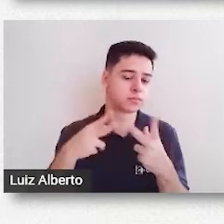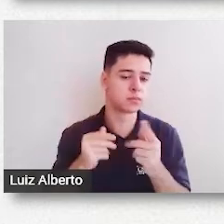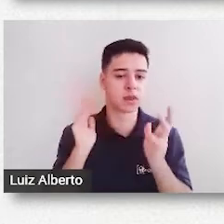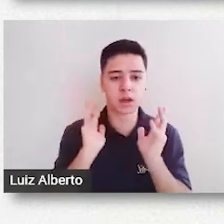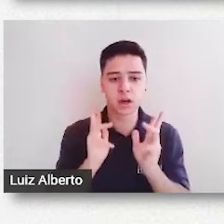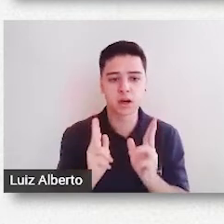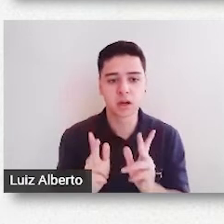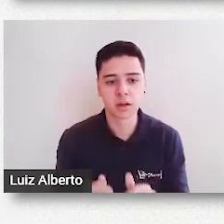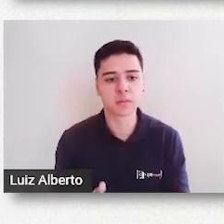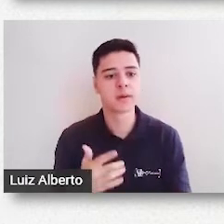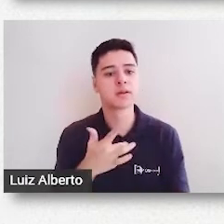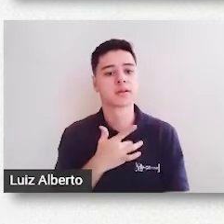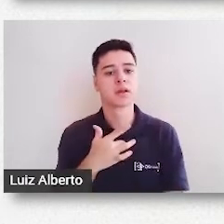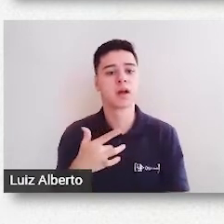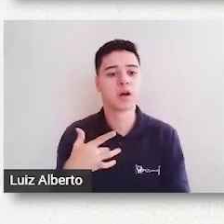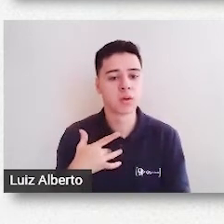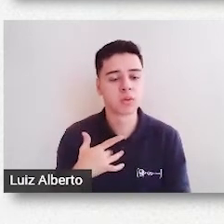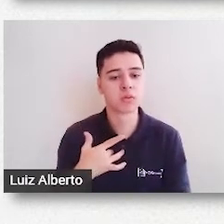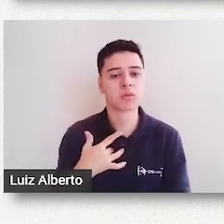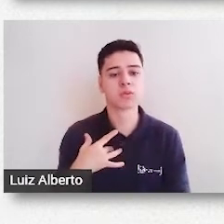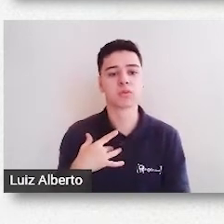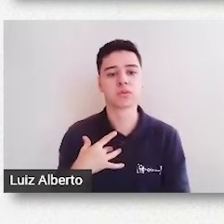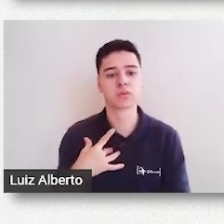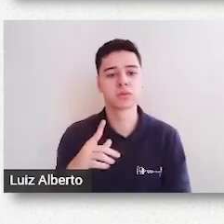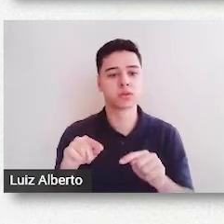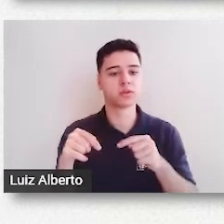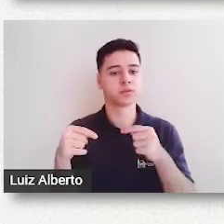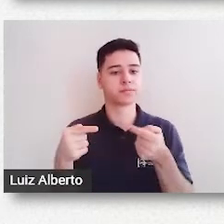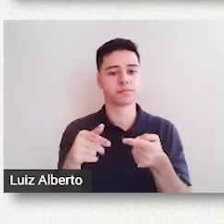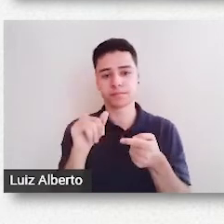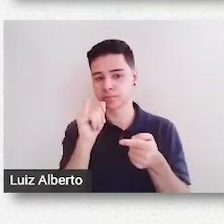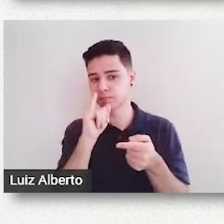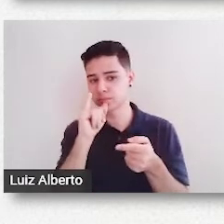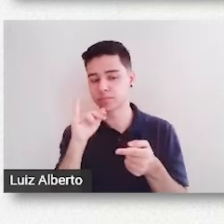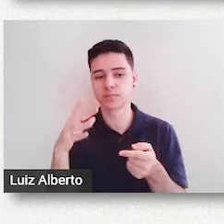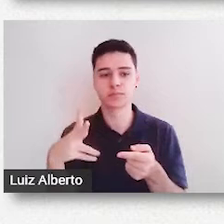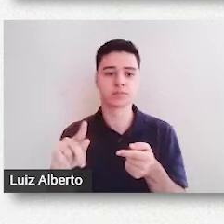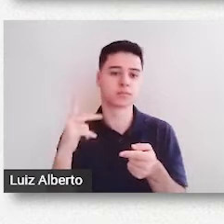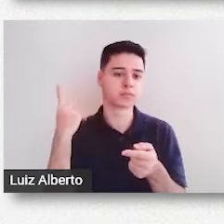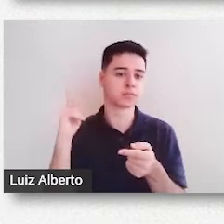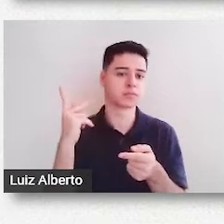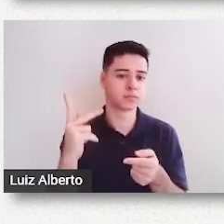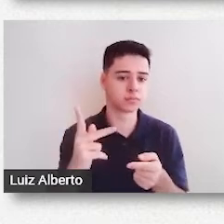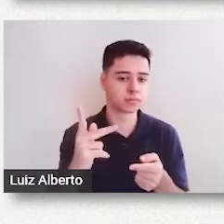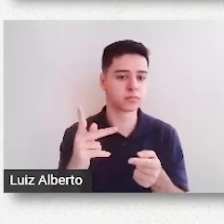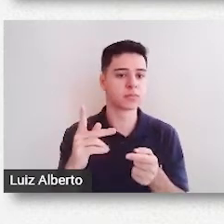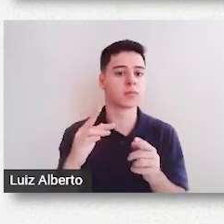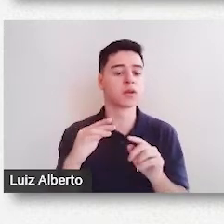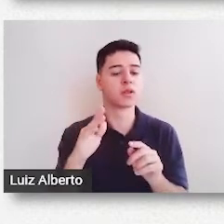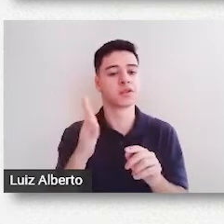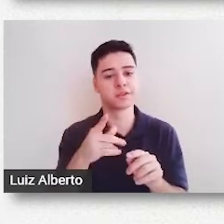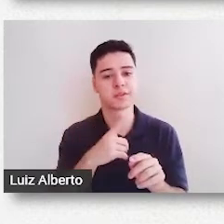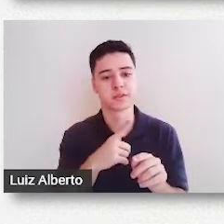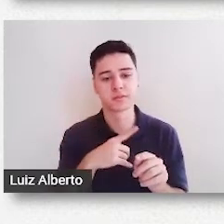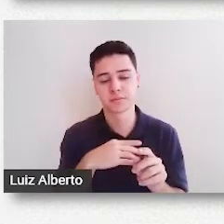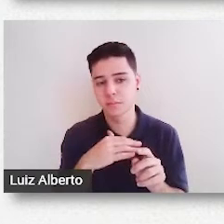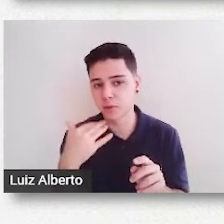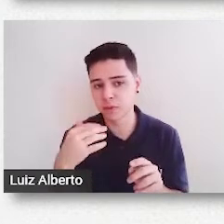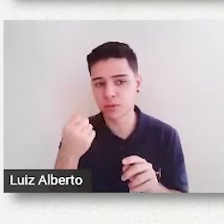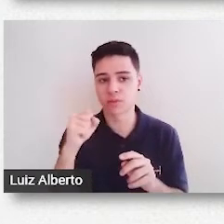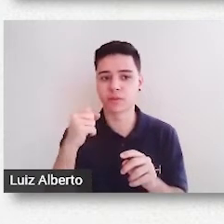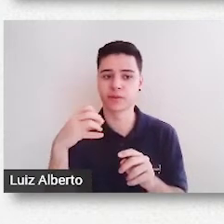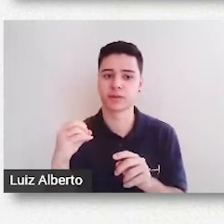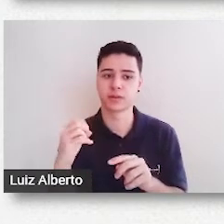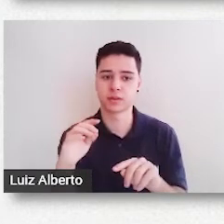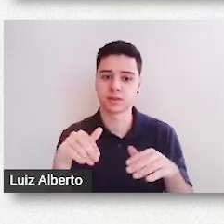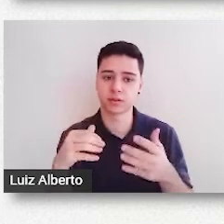de saúde, mas, segundo a tradição cristã, teria morrido com 80 anos, enquanto Maria era